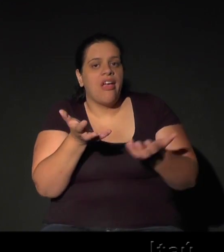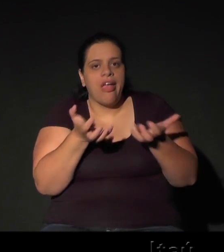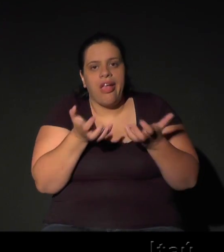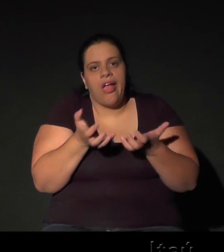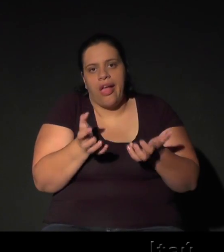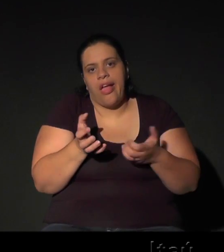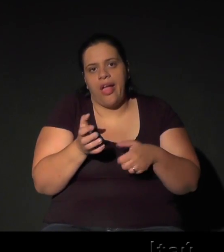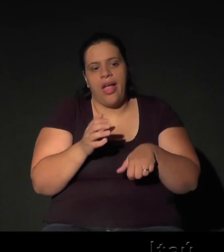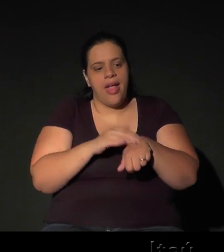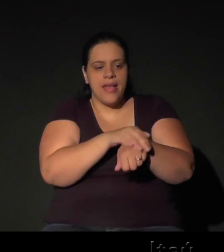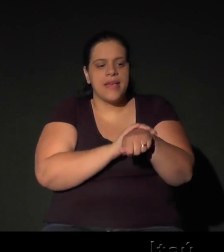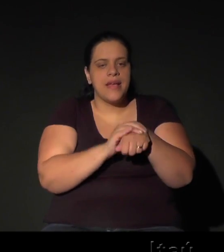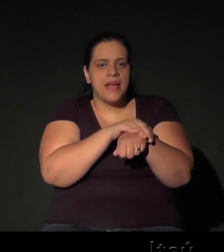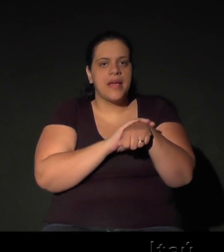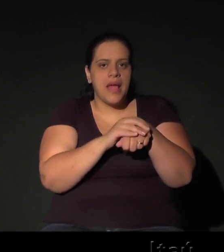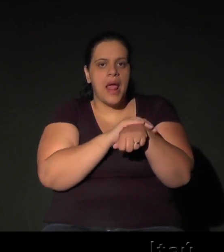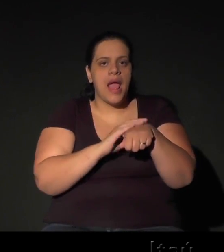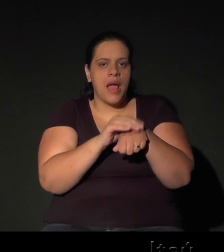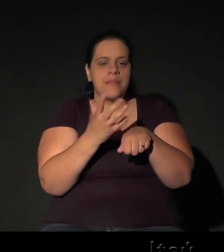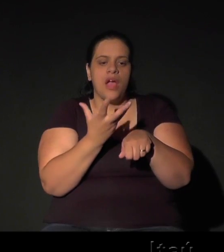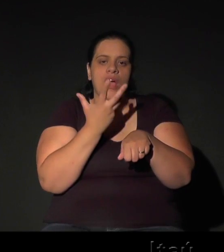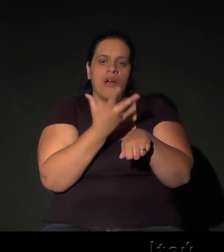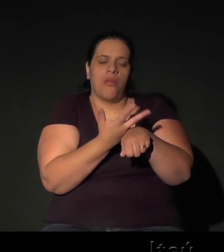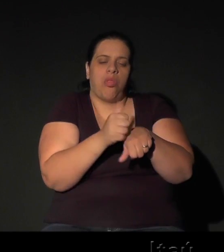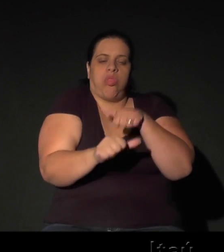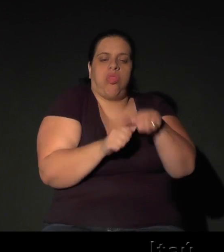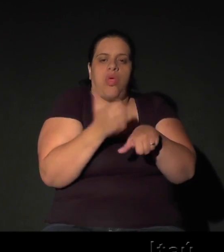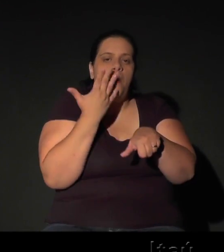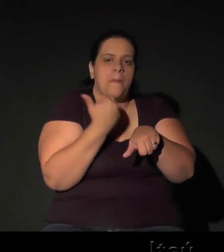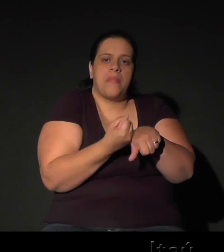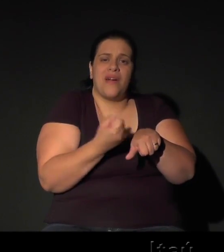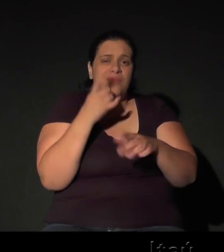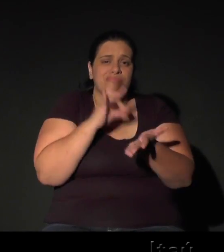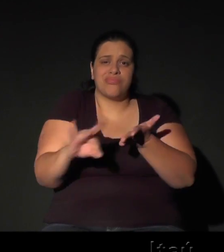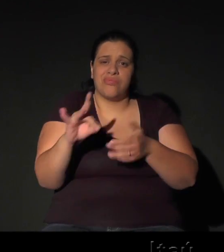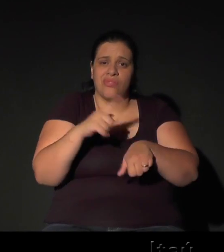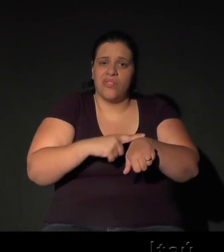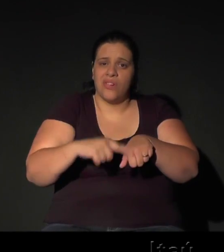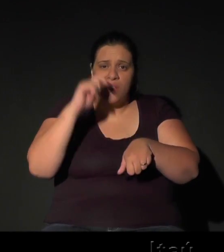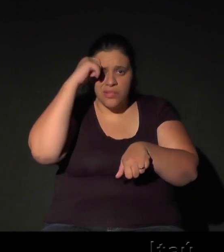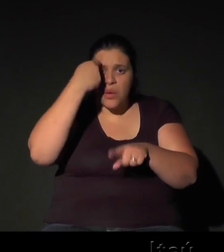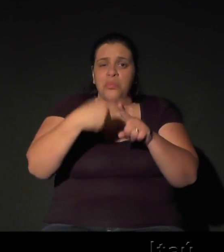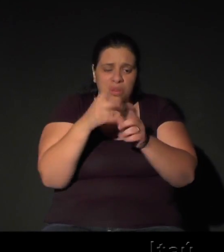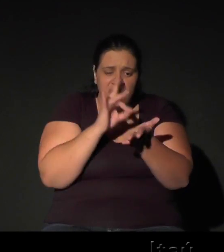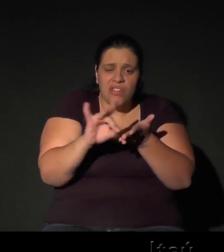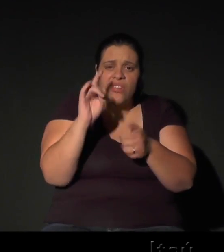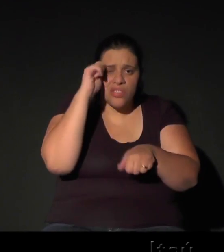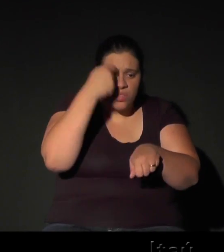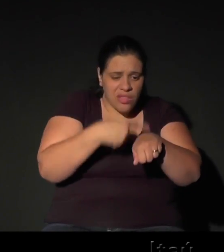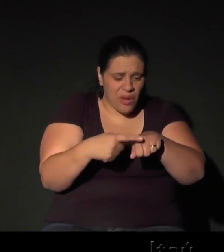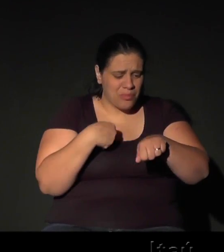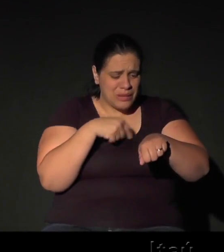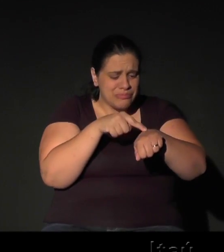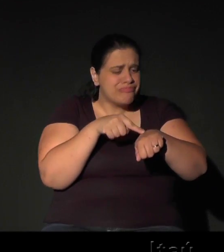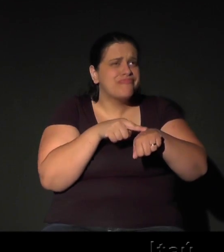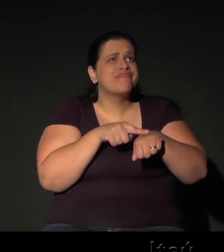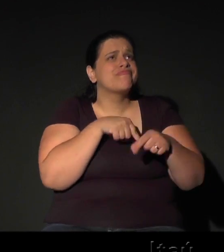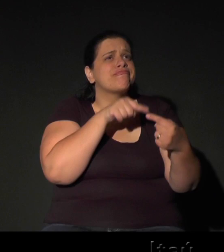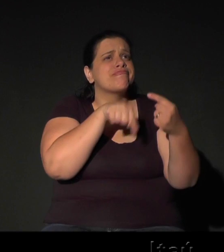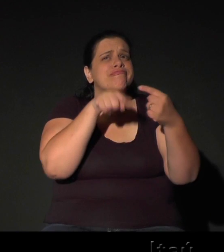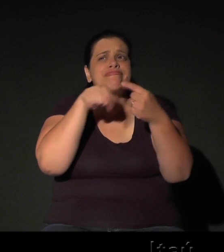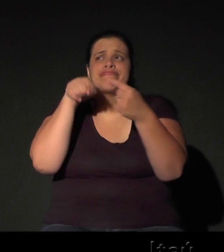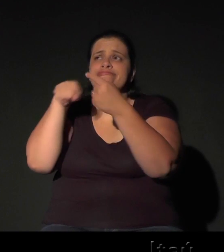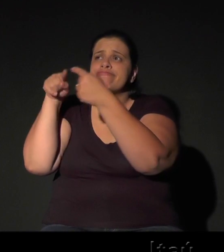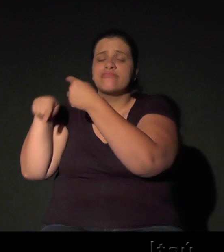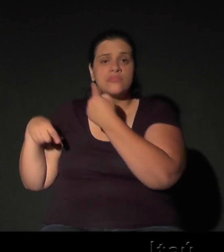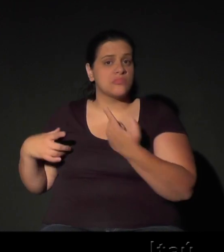quer usar creme clareador pra pele para ser branca porque não gosta de ser preta por que que não gosta de ser preta porque não se vê não se enxerga